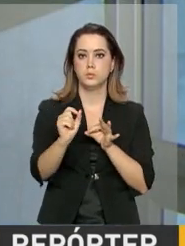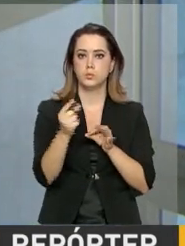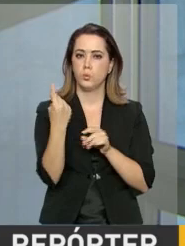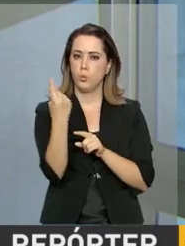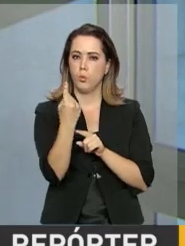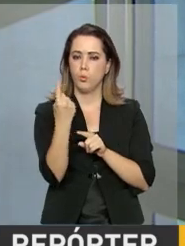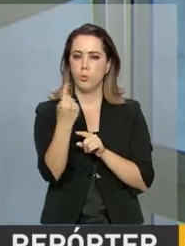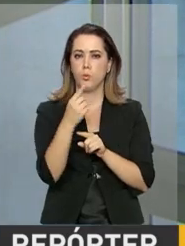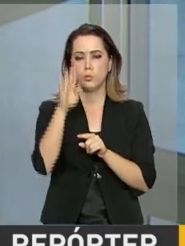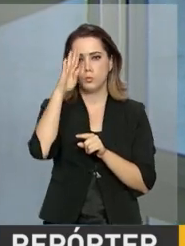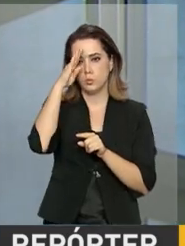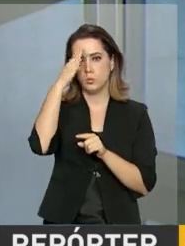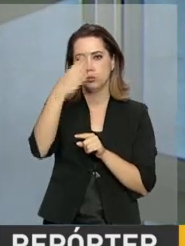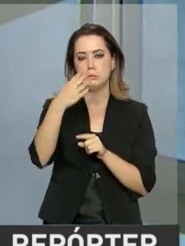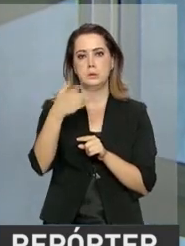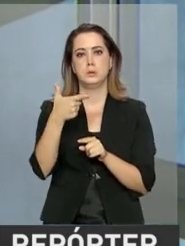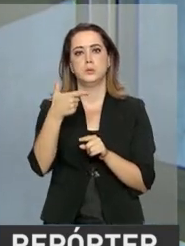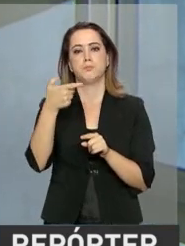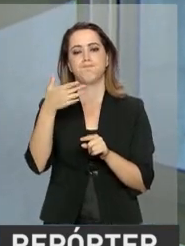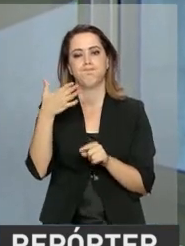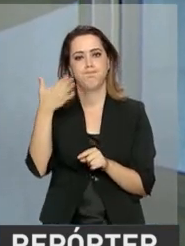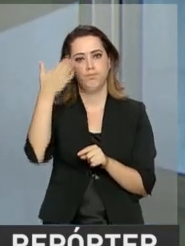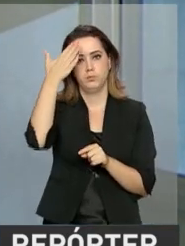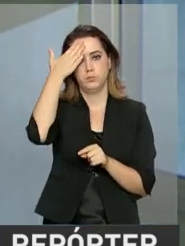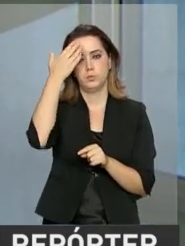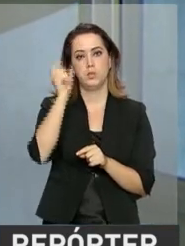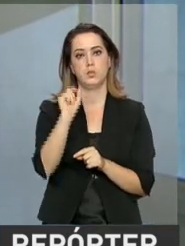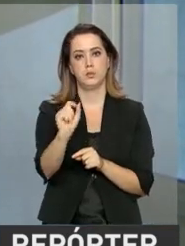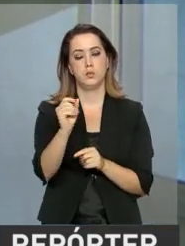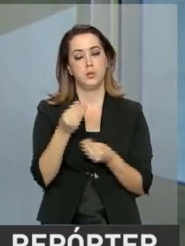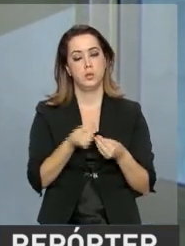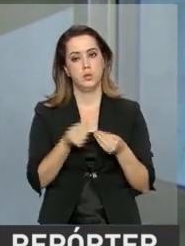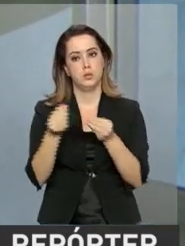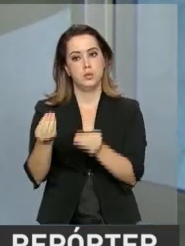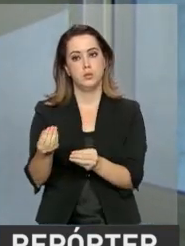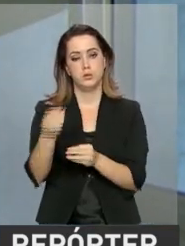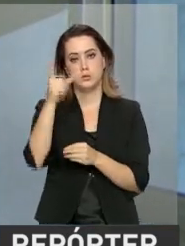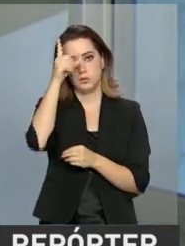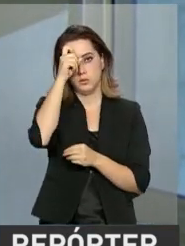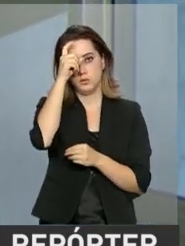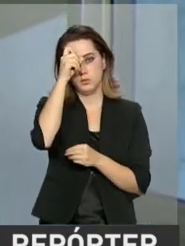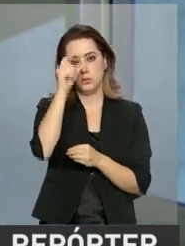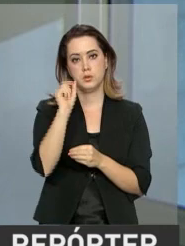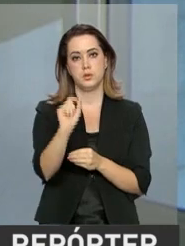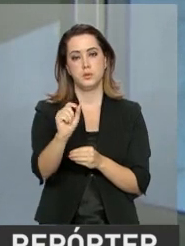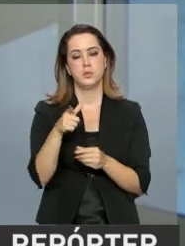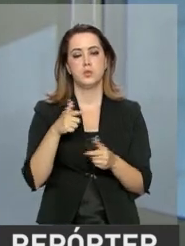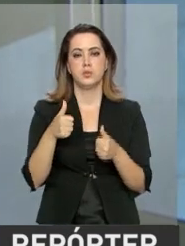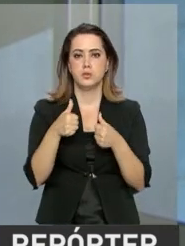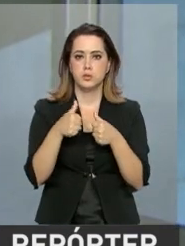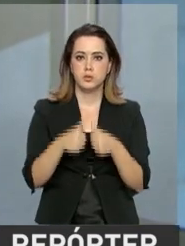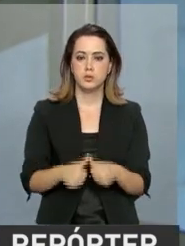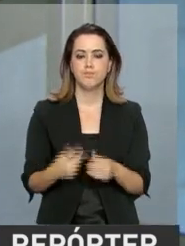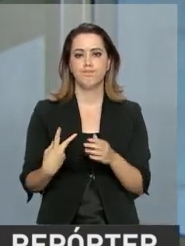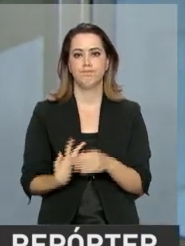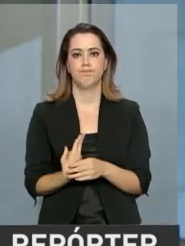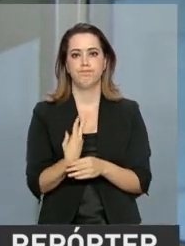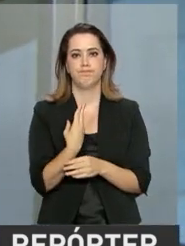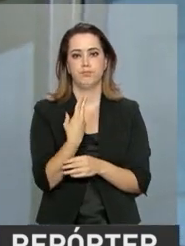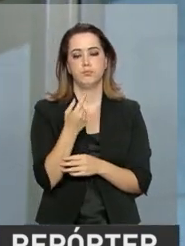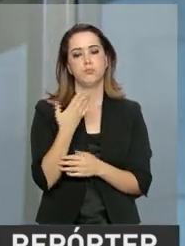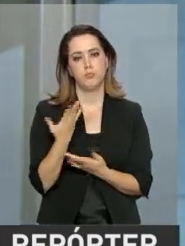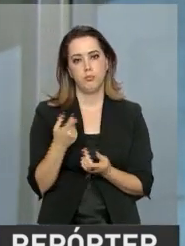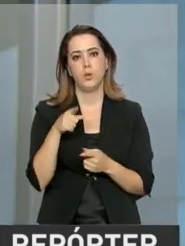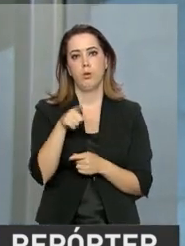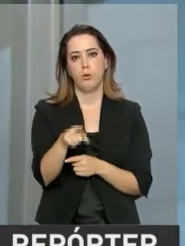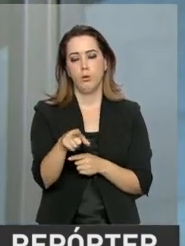soldado foi atingido na cabeça um tiro e foi levar ele foi levado para o Hospital Salgado Filho onde ele passa por uma cirurgia segundo